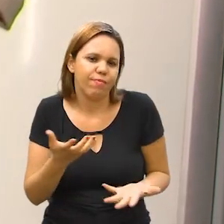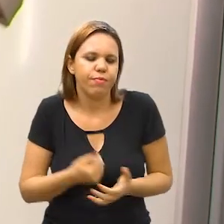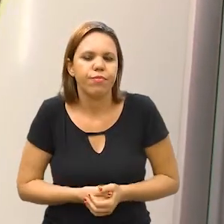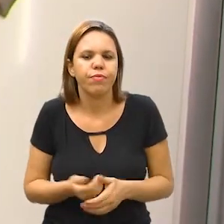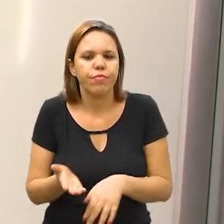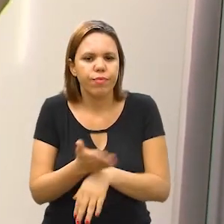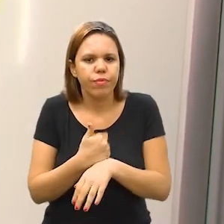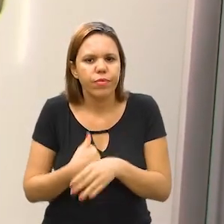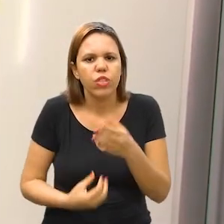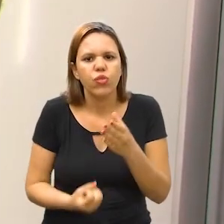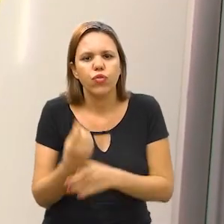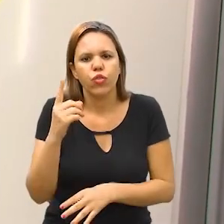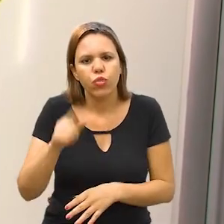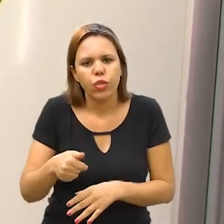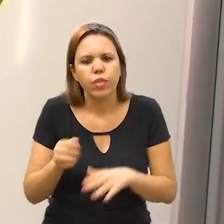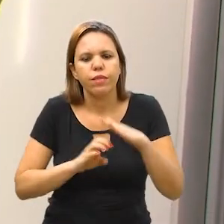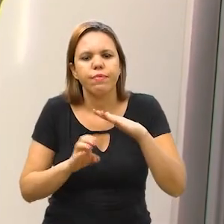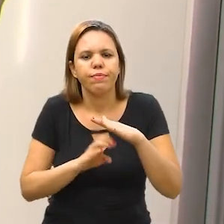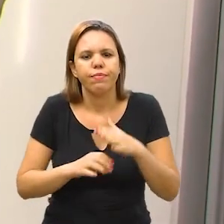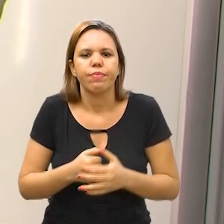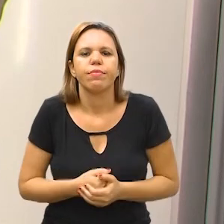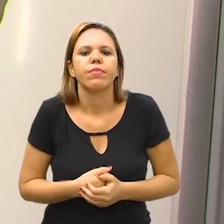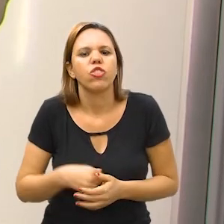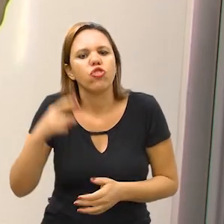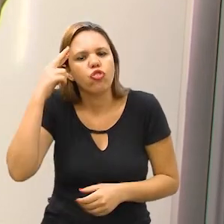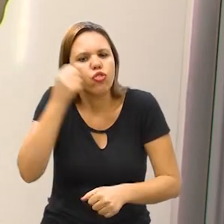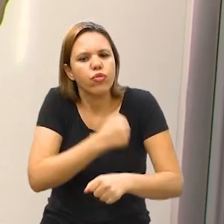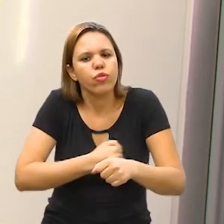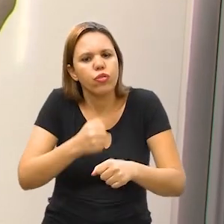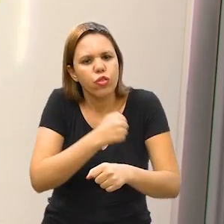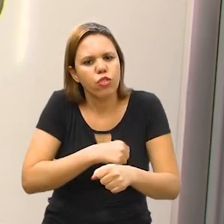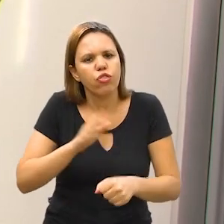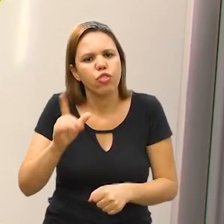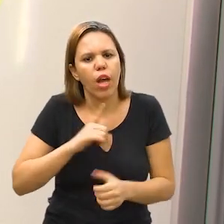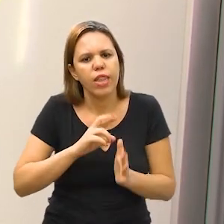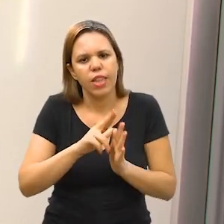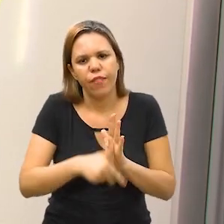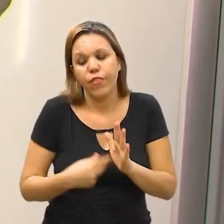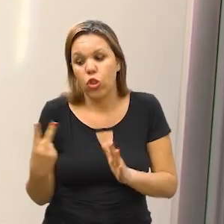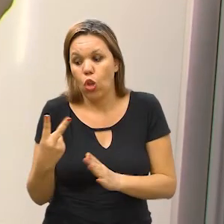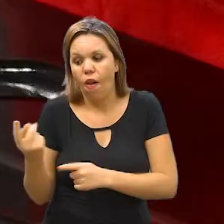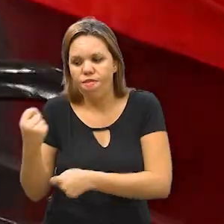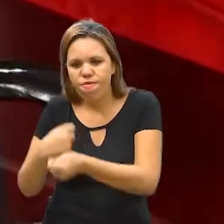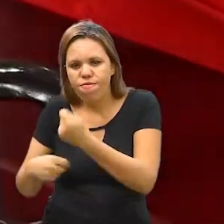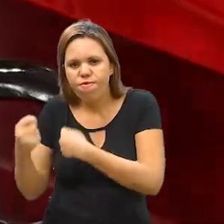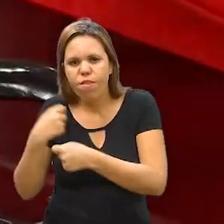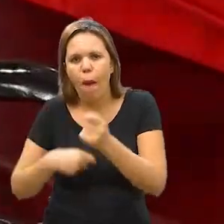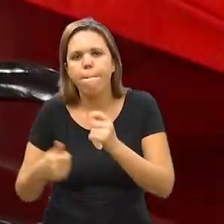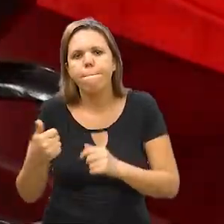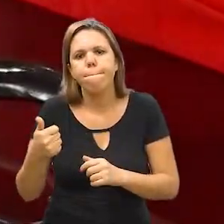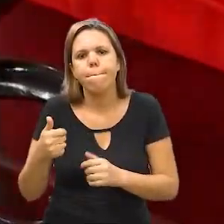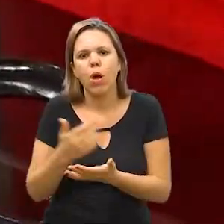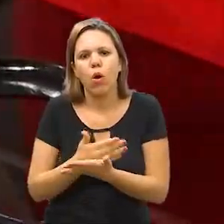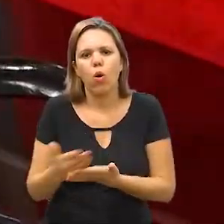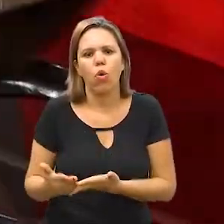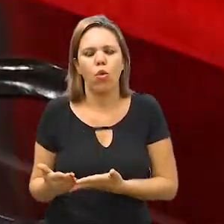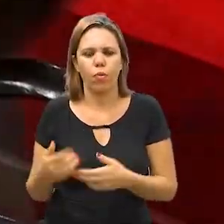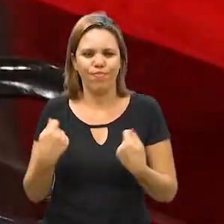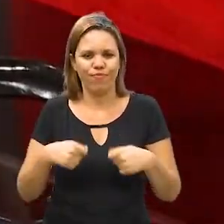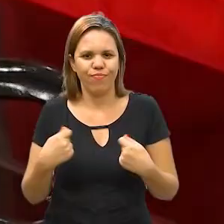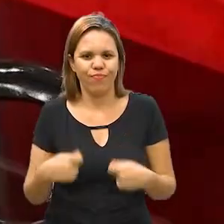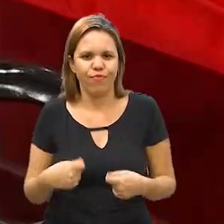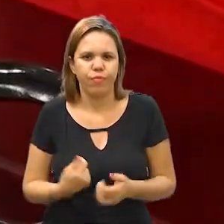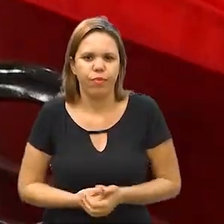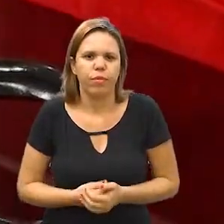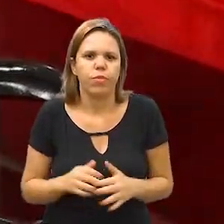Mas antes de formatar essa empresa, a chefe de cozinha já teve outros 2 negócios. O primeiro começou por